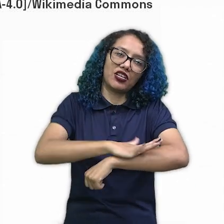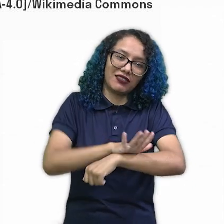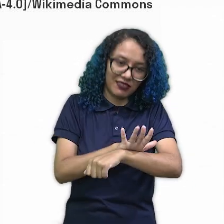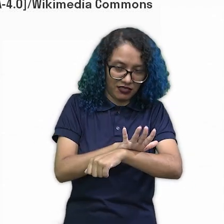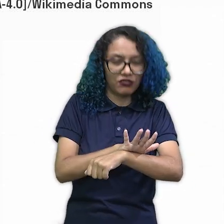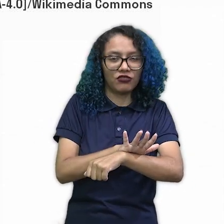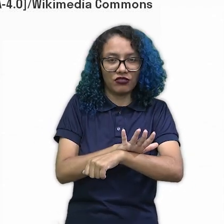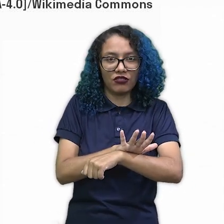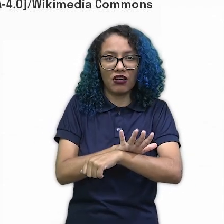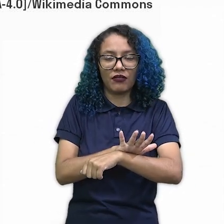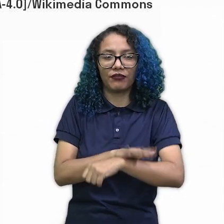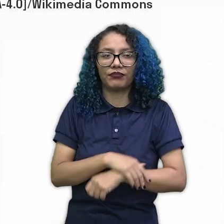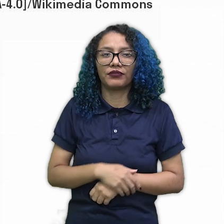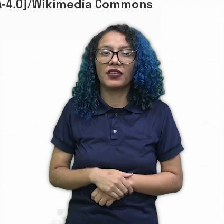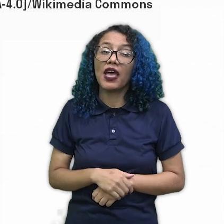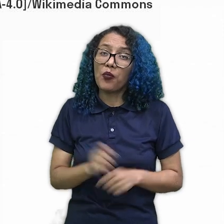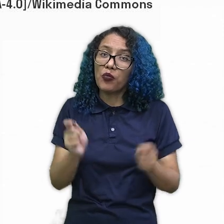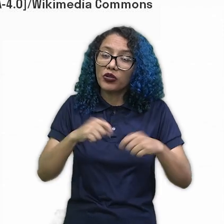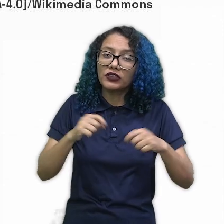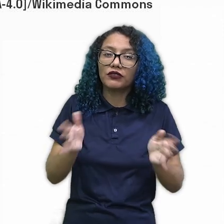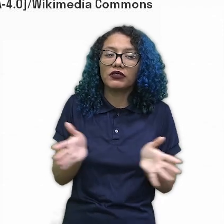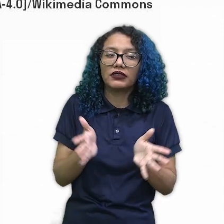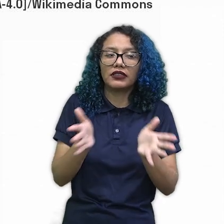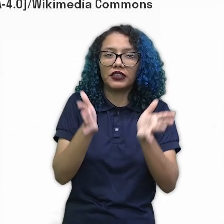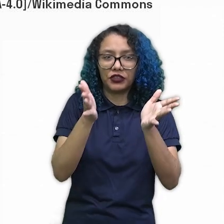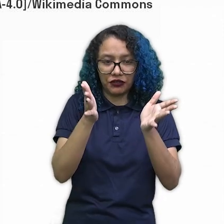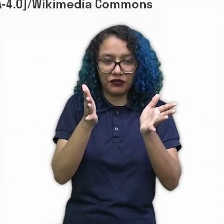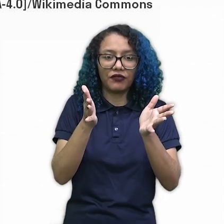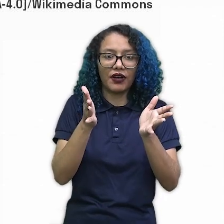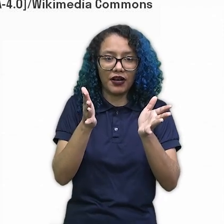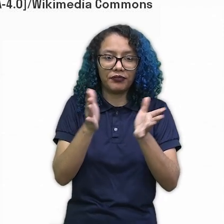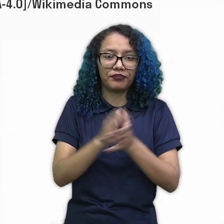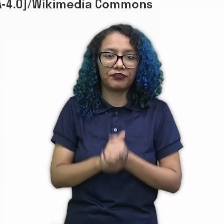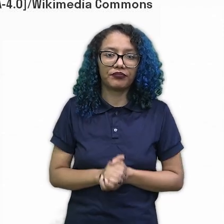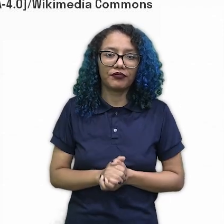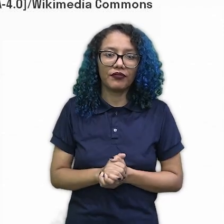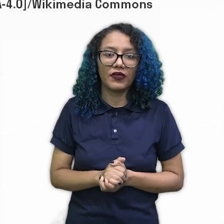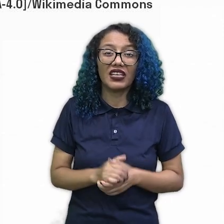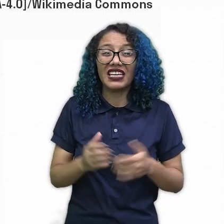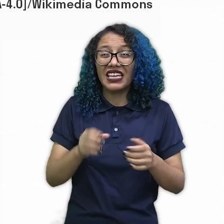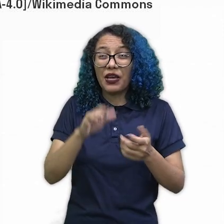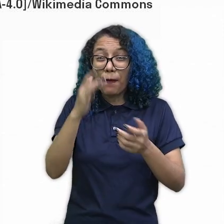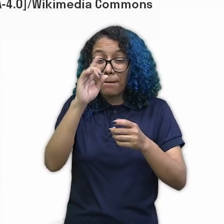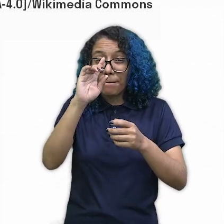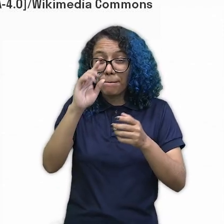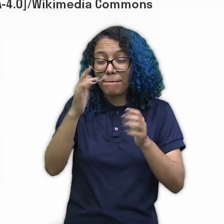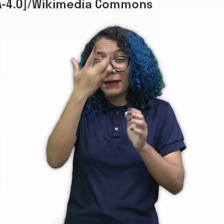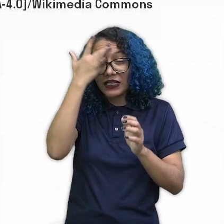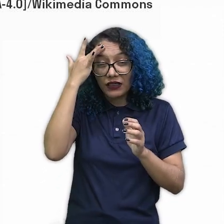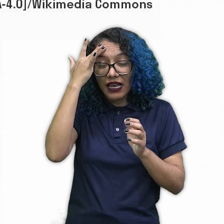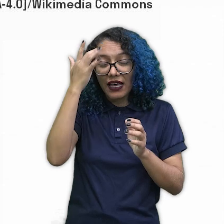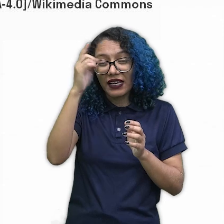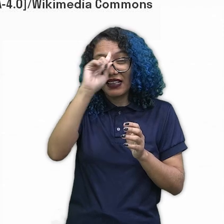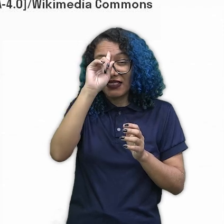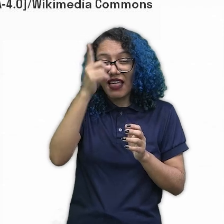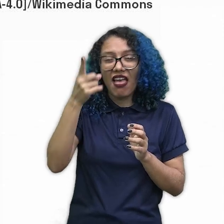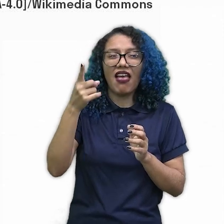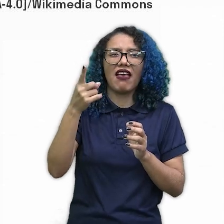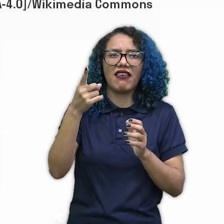Ajudando a desconstruir a ideia, ou as ideias que existem, né, de uma maneira errada,